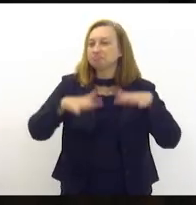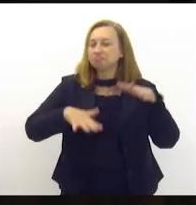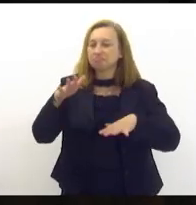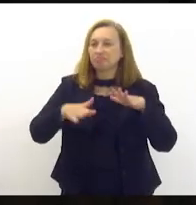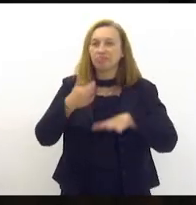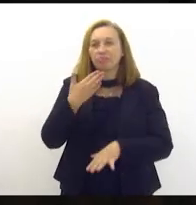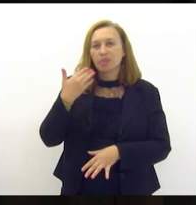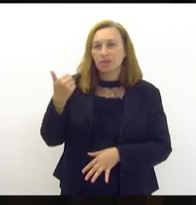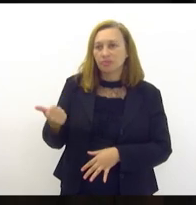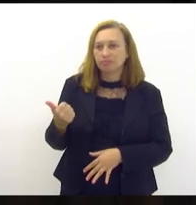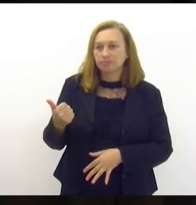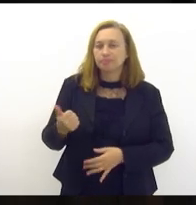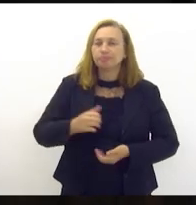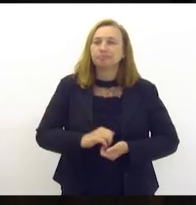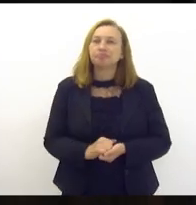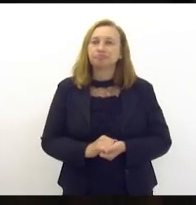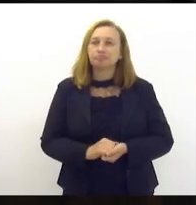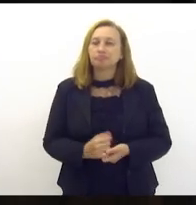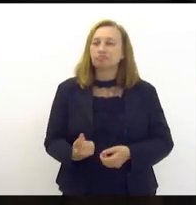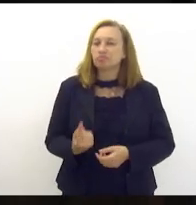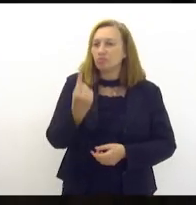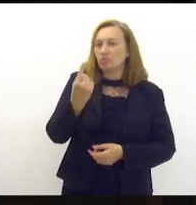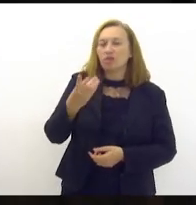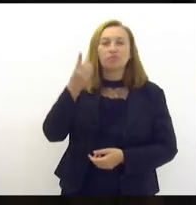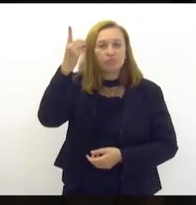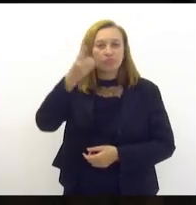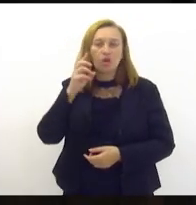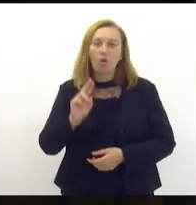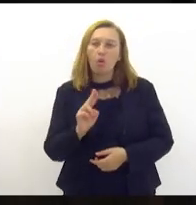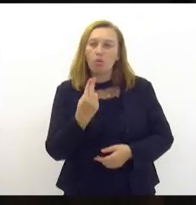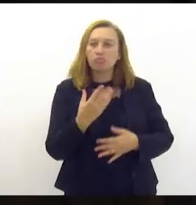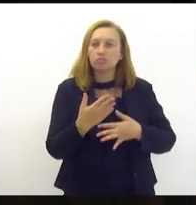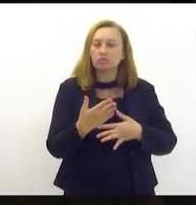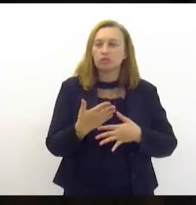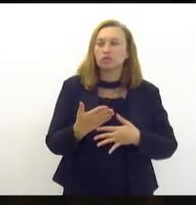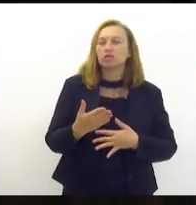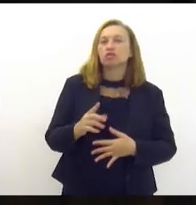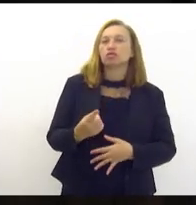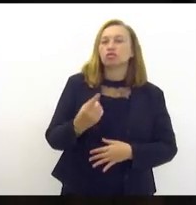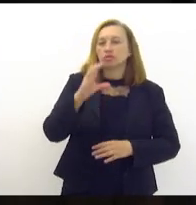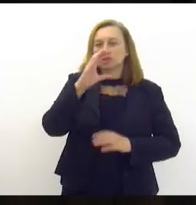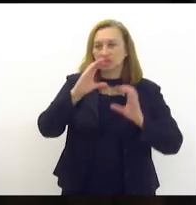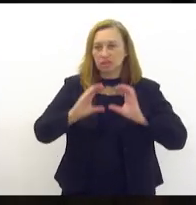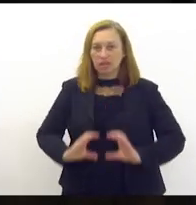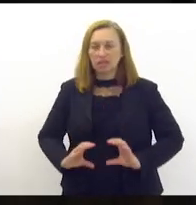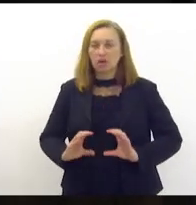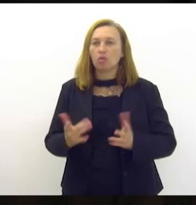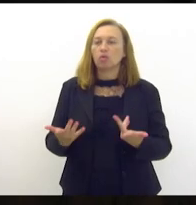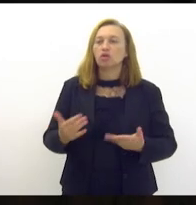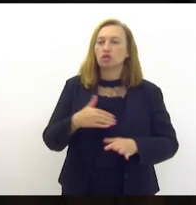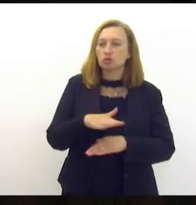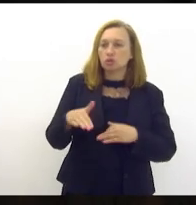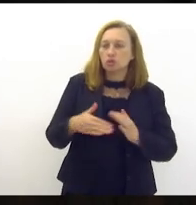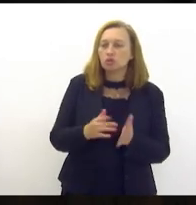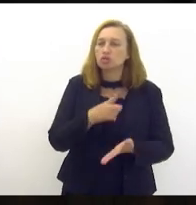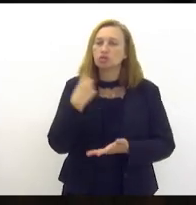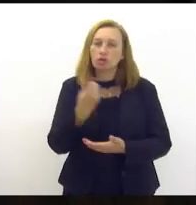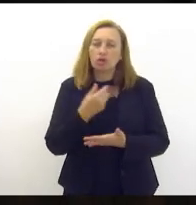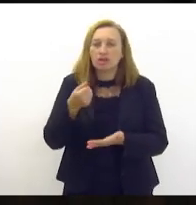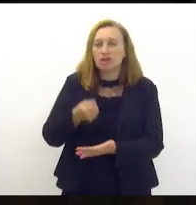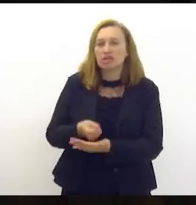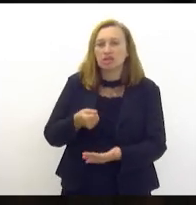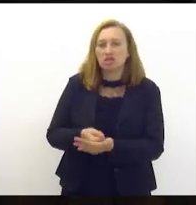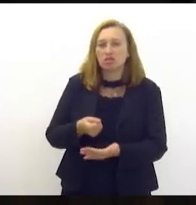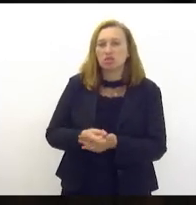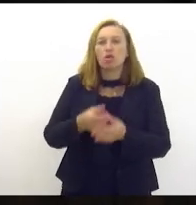melhor dizendo, se se trata de um parlamentar ou de um cidadão comum. O que todos nós exigimos, devemos e merecemos enquanto